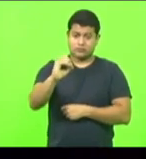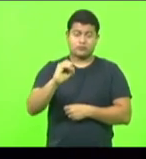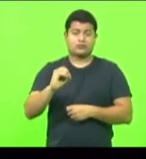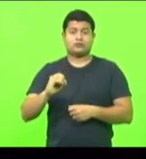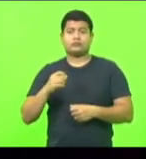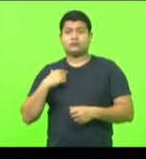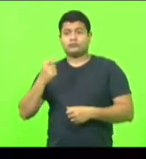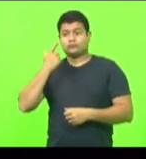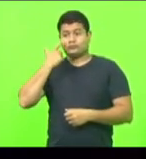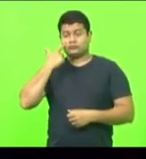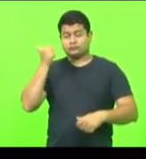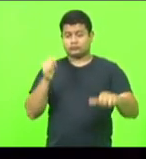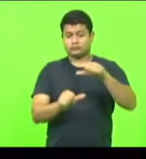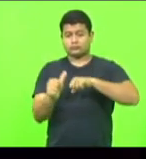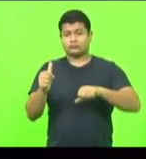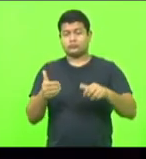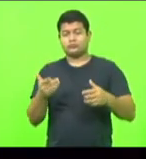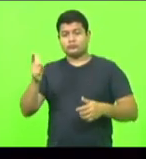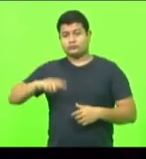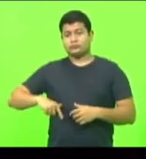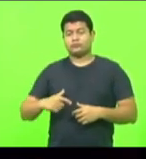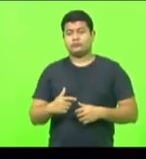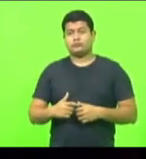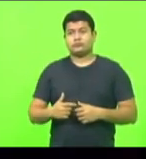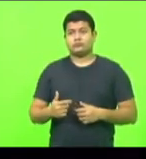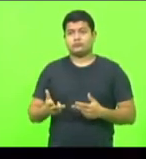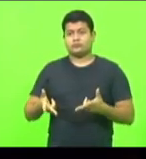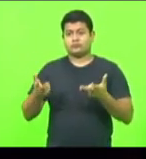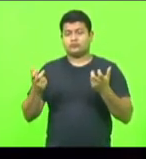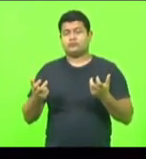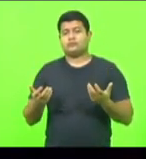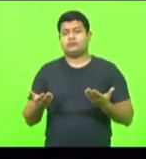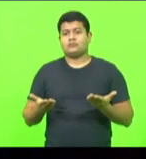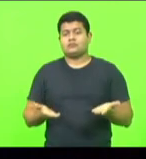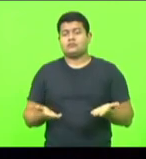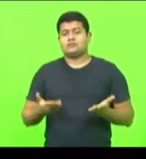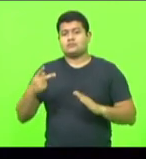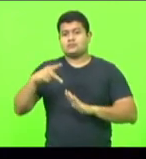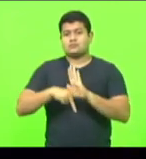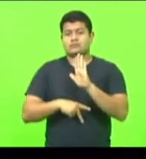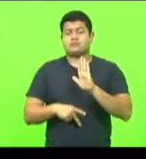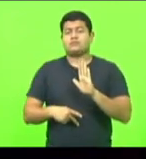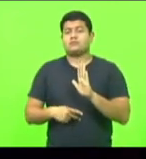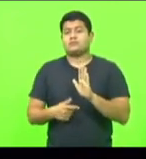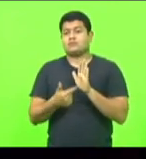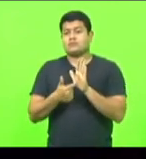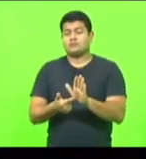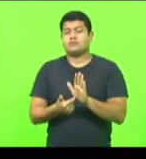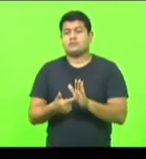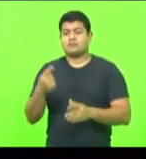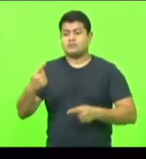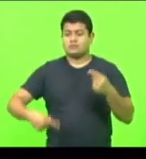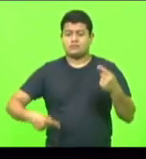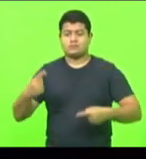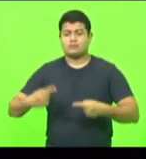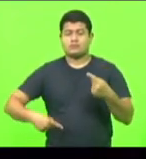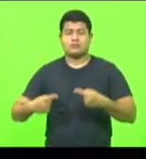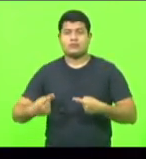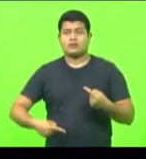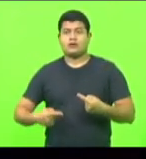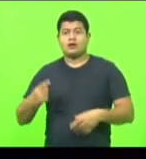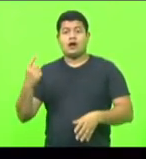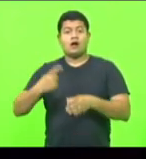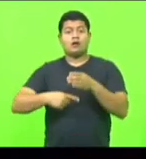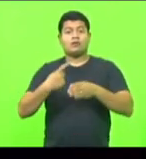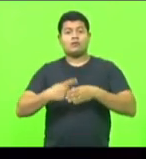a revisão. Precedendo o projeto que será apresentado e debatido nas comissões